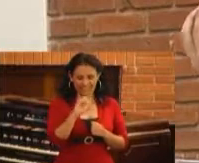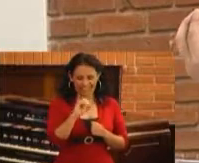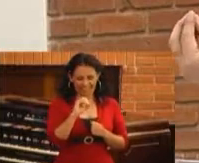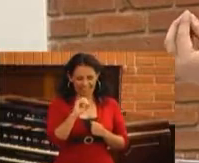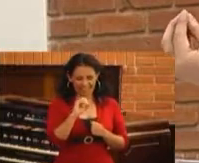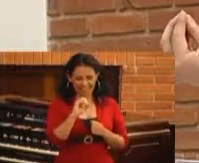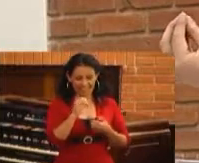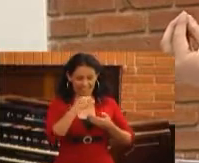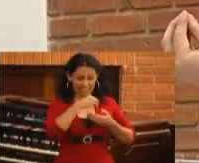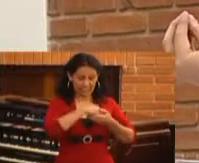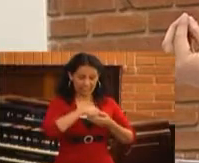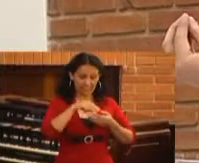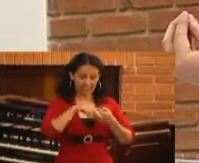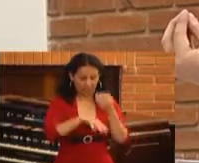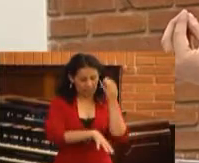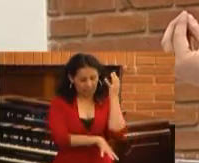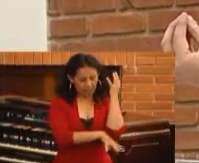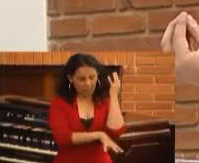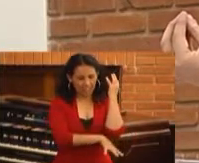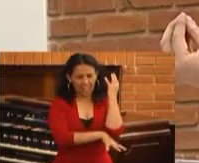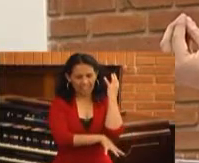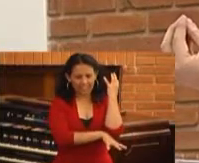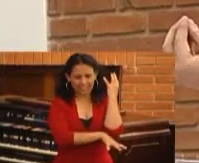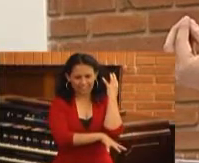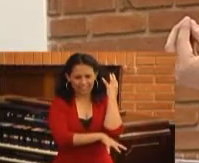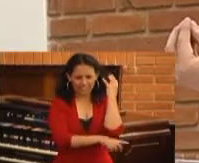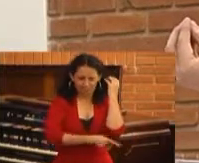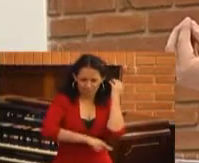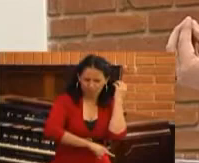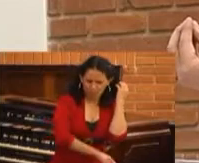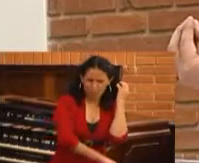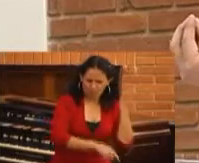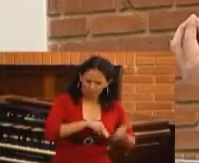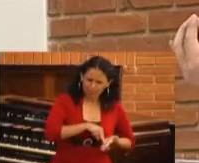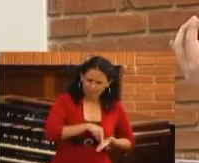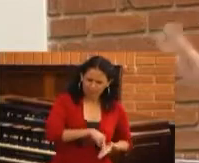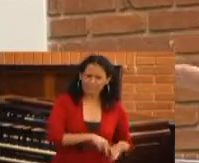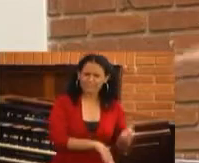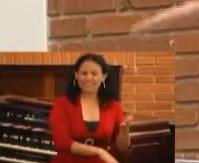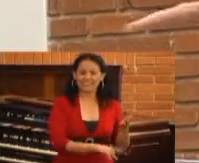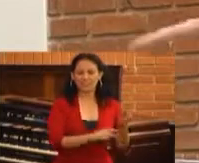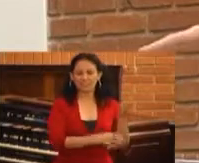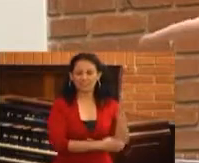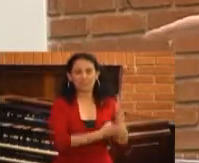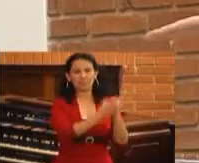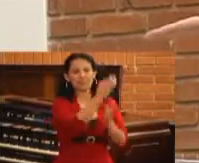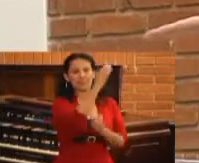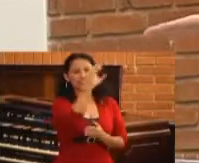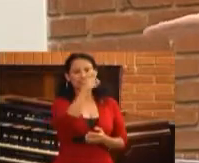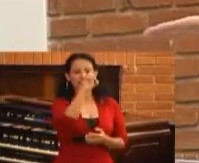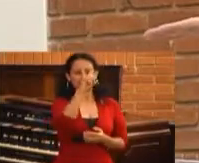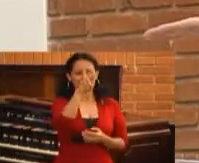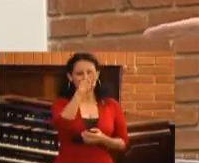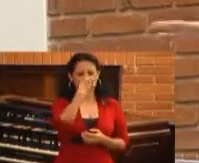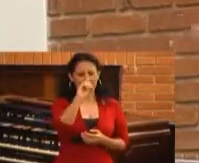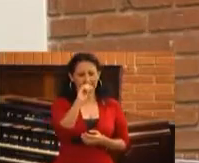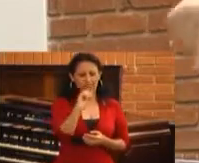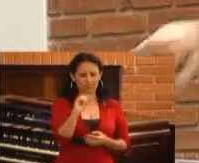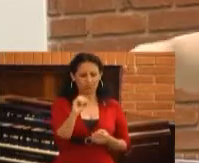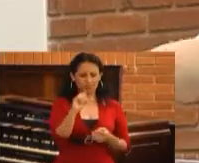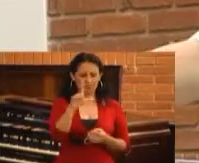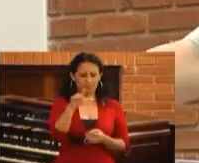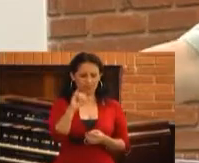como raízes de cedro do Líbano. Para fora, um arbusto.